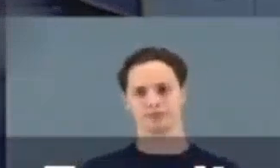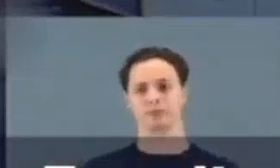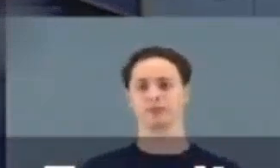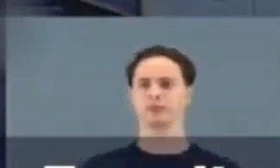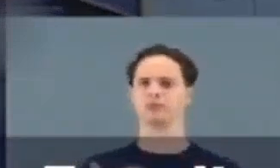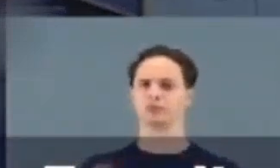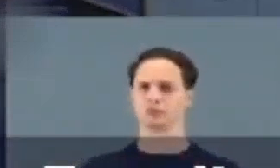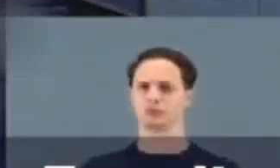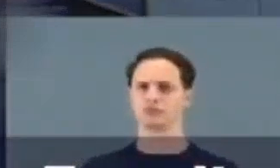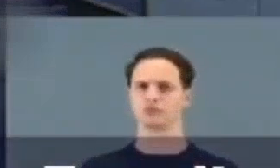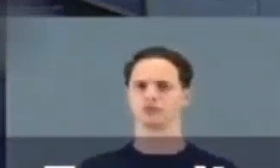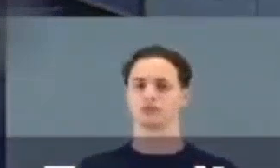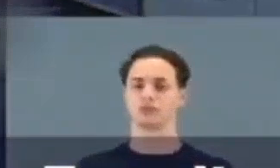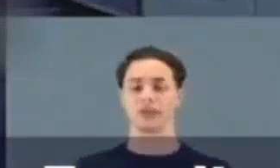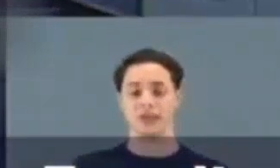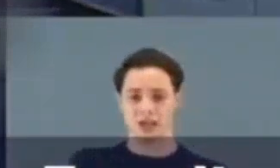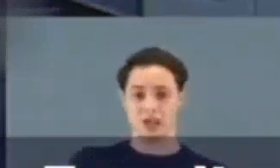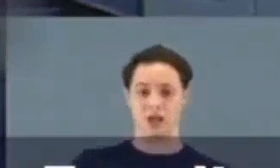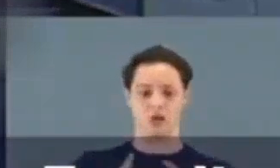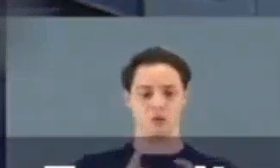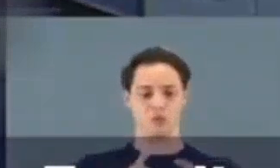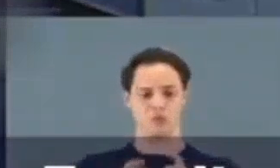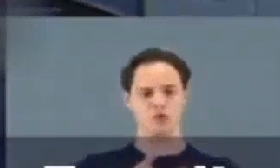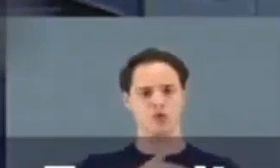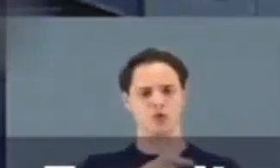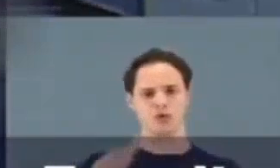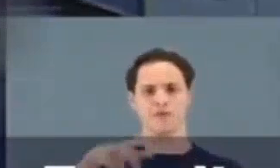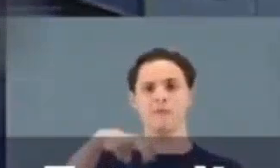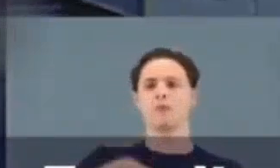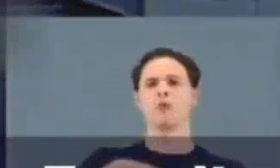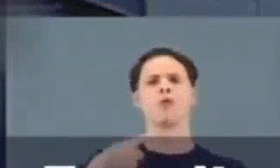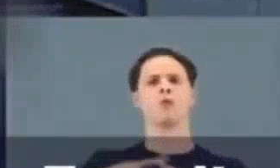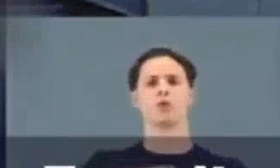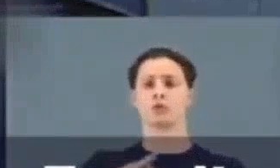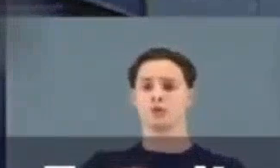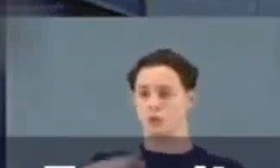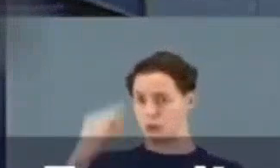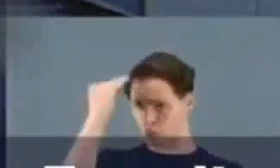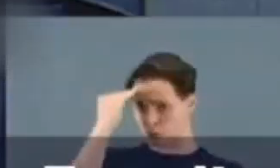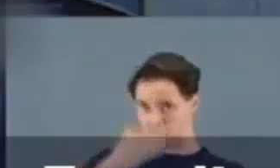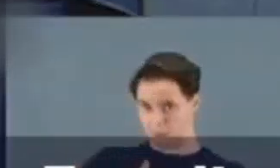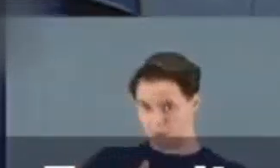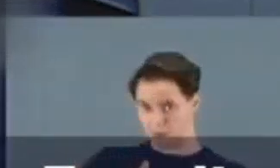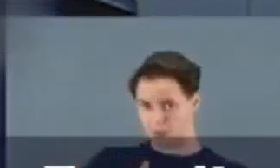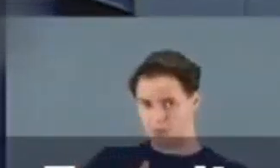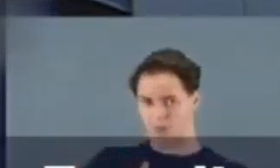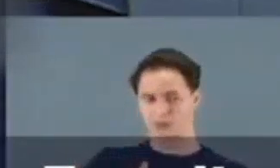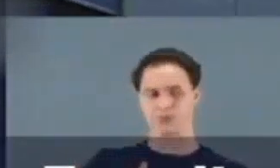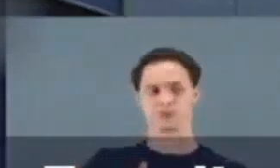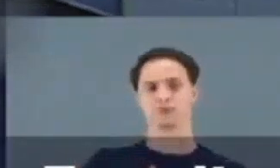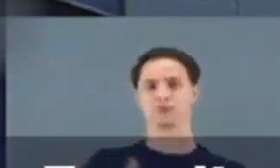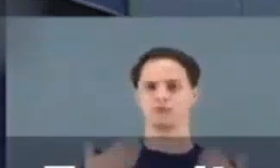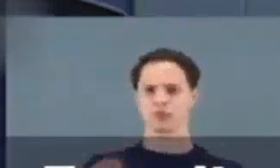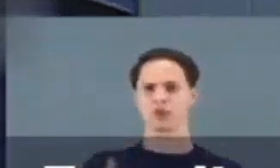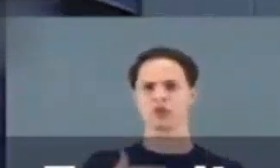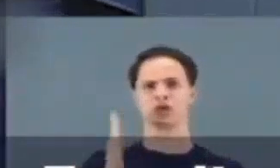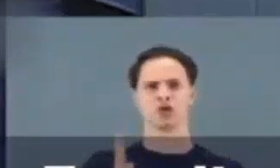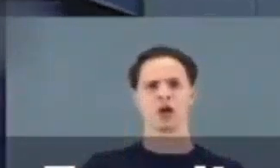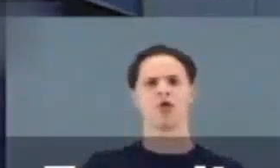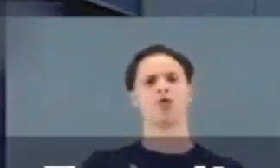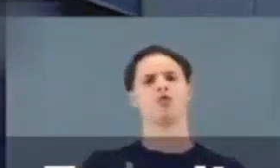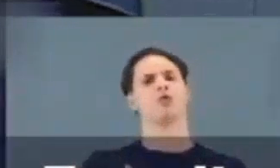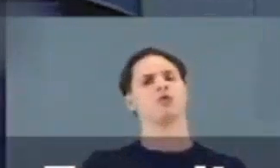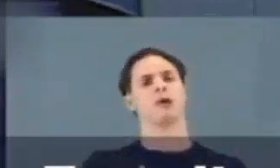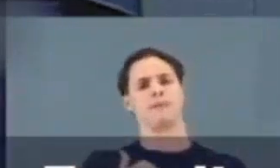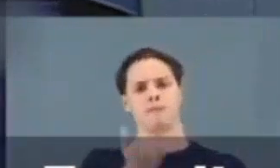Então, e aí, no âmbito administrativo, não teve punição. Por quê? Não é culpa minha. Eu fui absolvido pela comissão e depois o